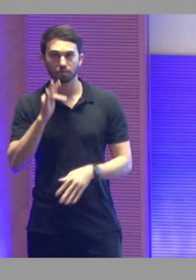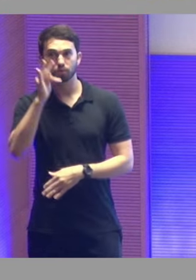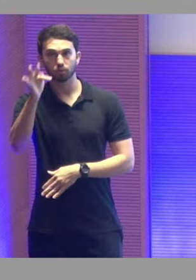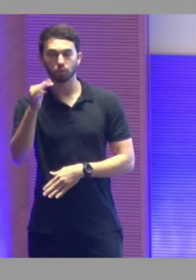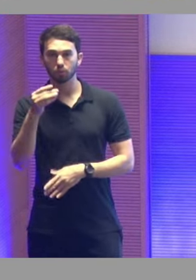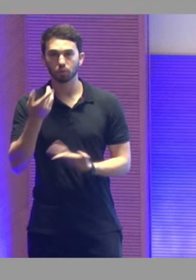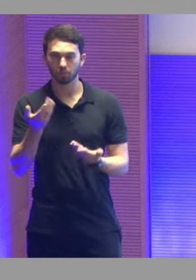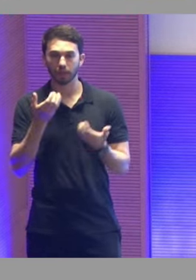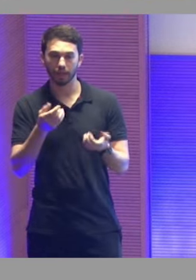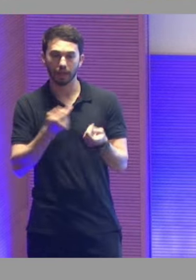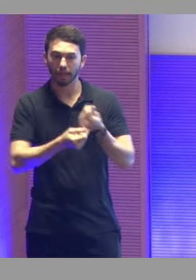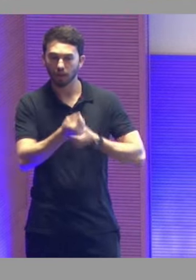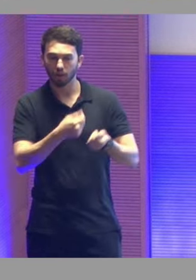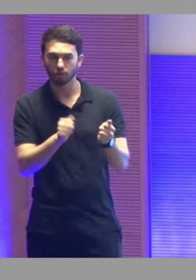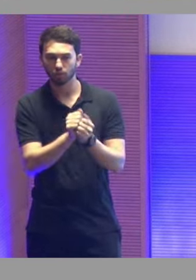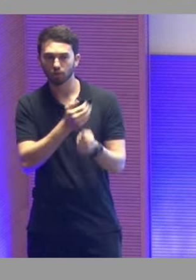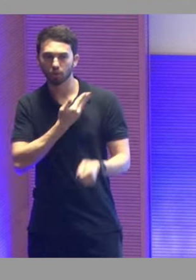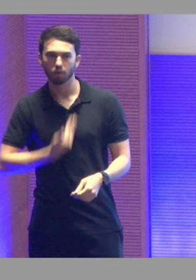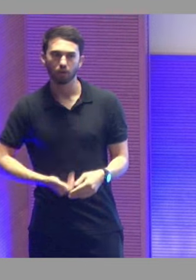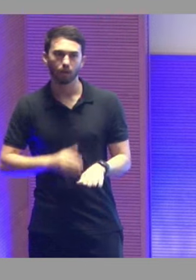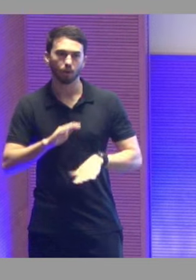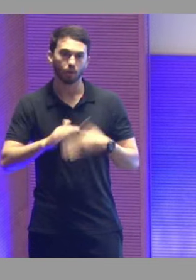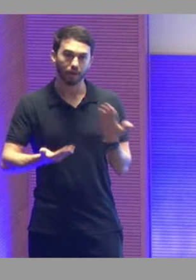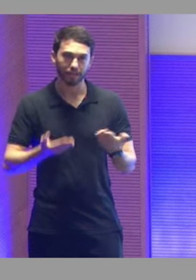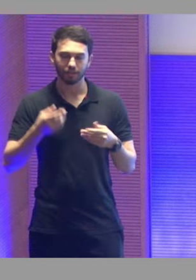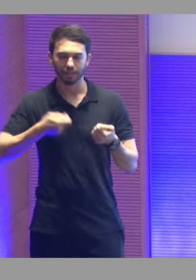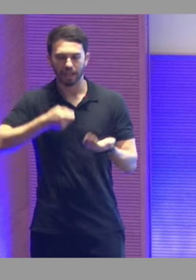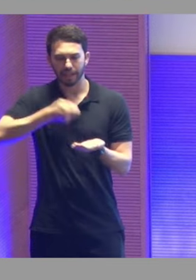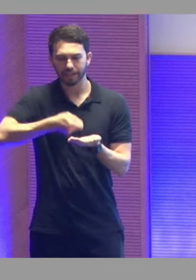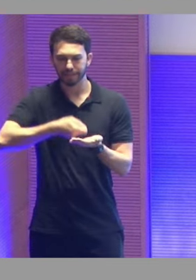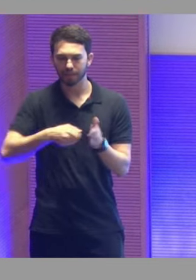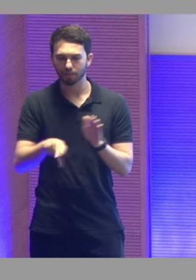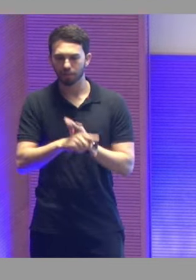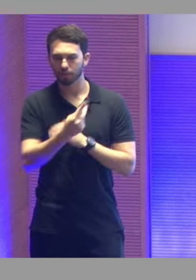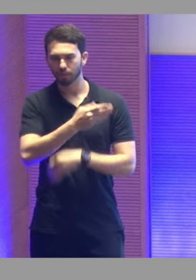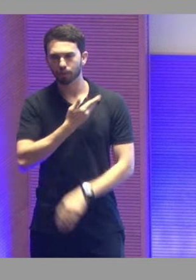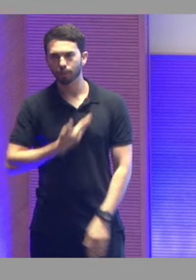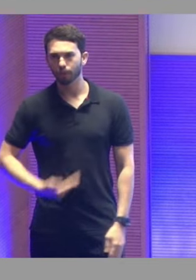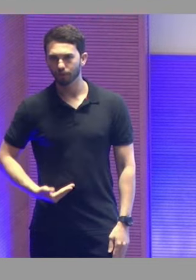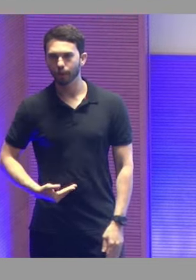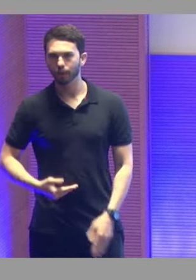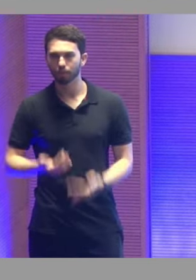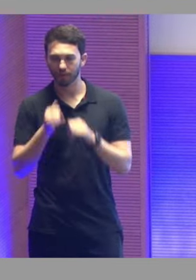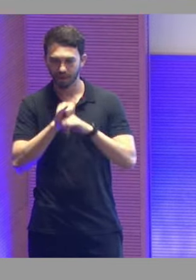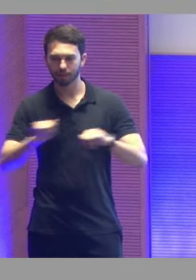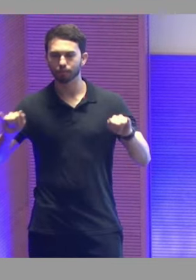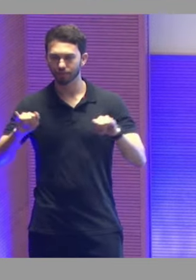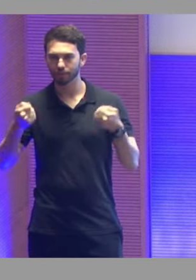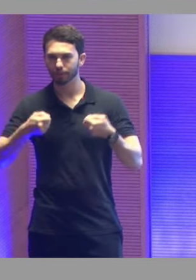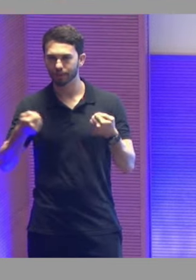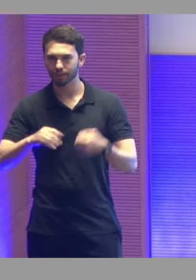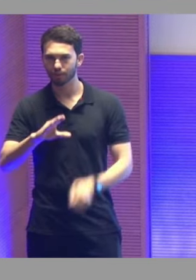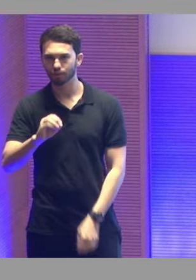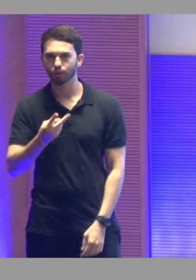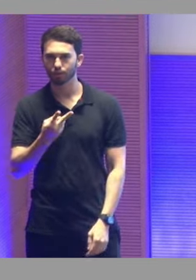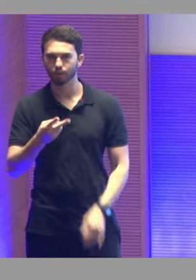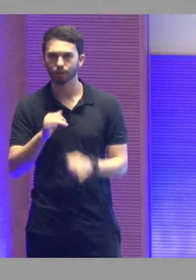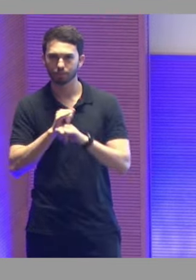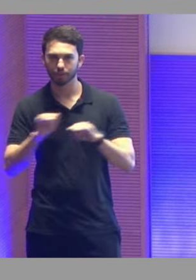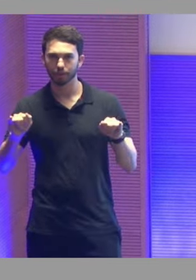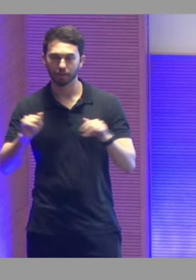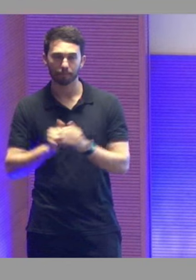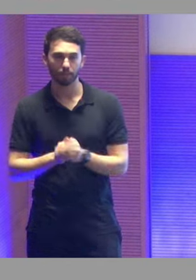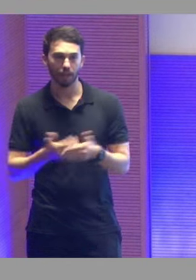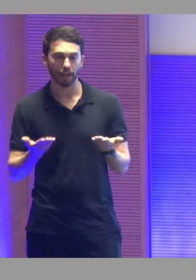futura ou pode ser organizações que já estão sendo de alguma maneira demandadas eh para eh publicar o seu inventário de emissões e